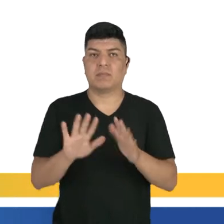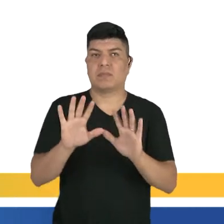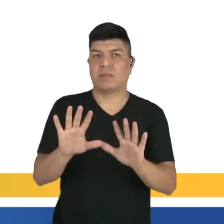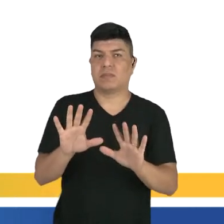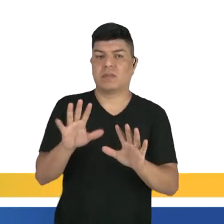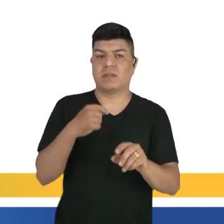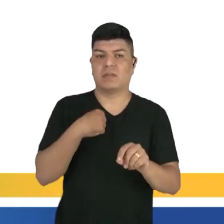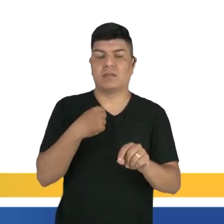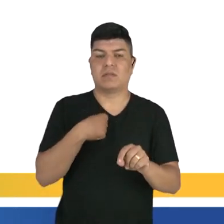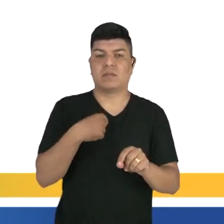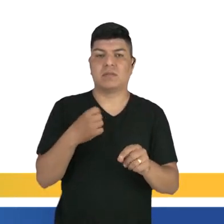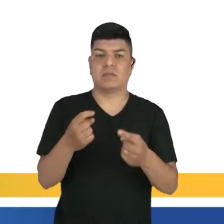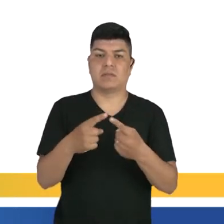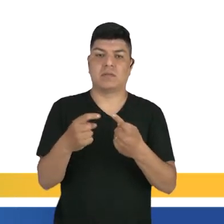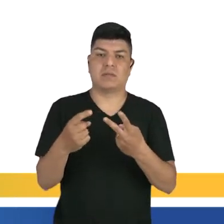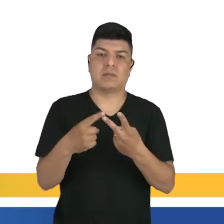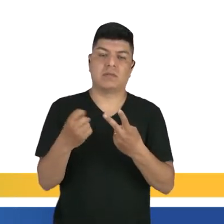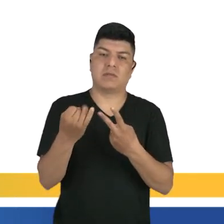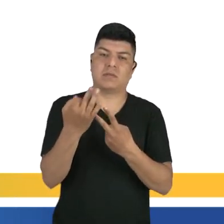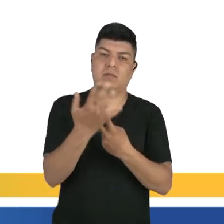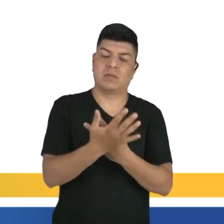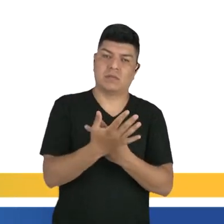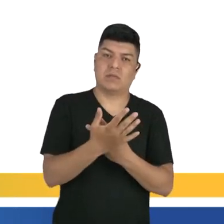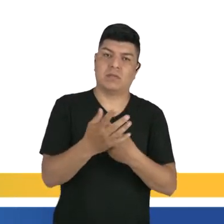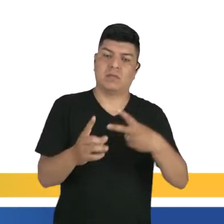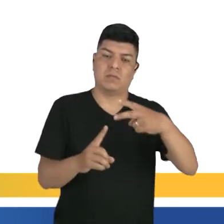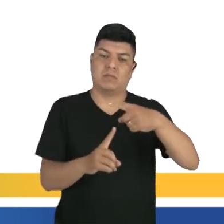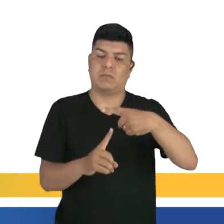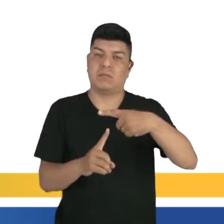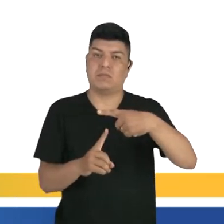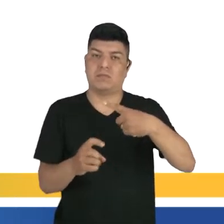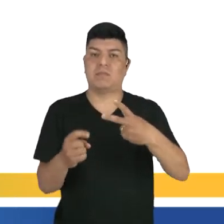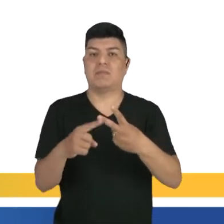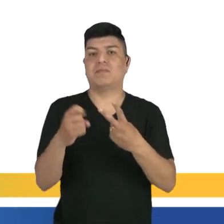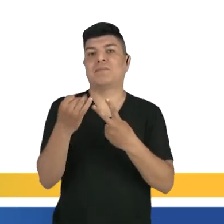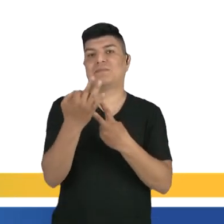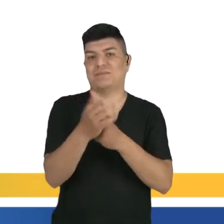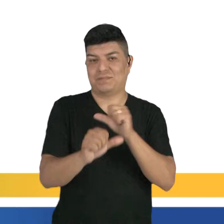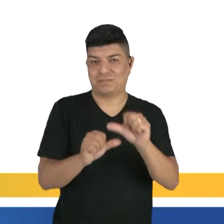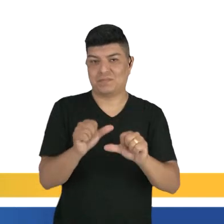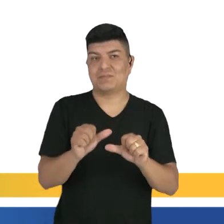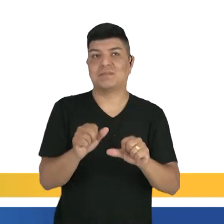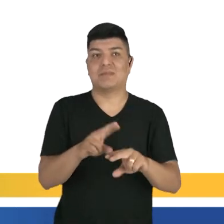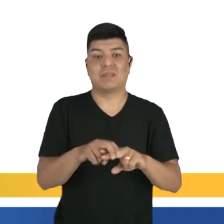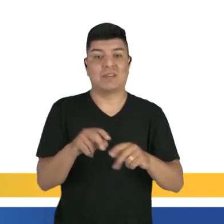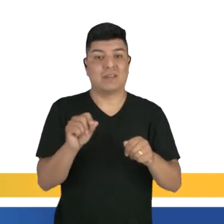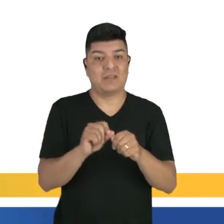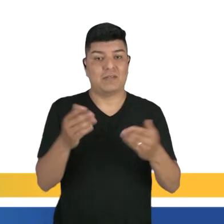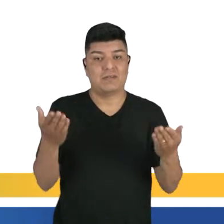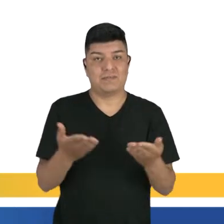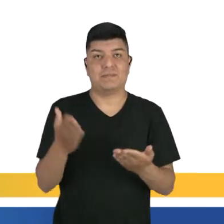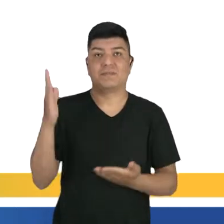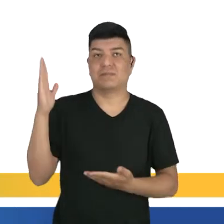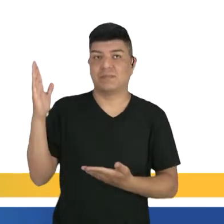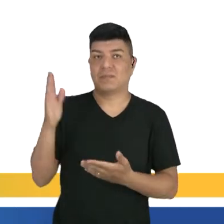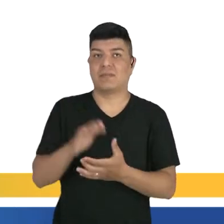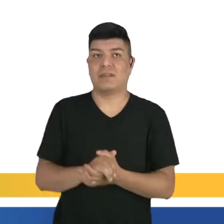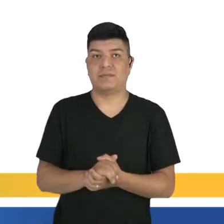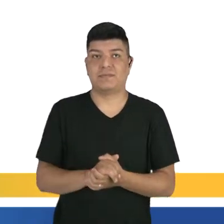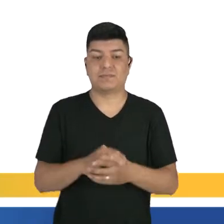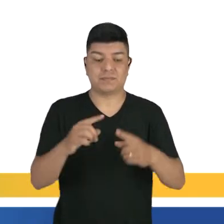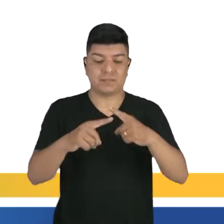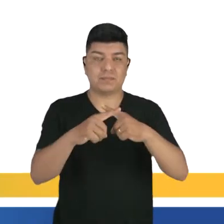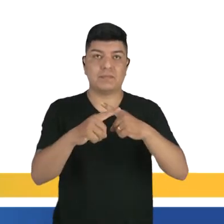quebra, eu ainda racionalizo, torno o meu denominador racional. É justamente o que eu vou fazer, Então,